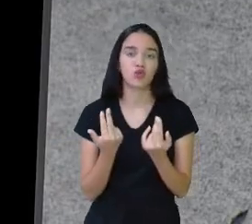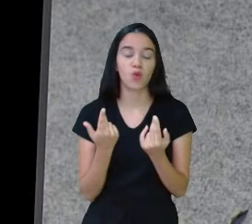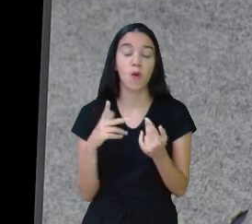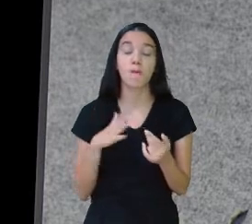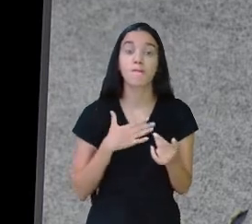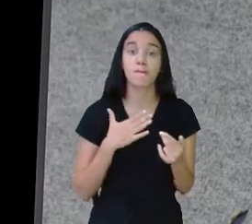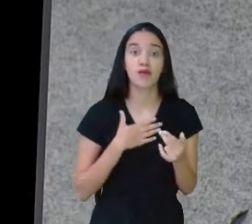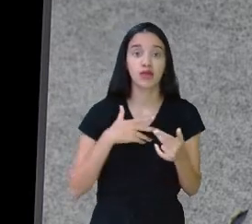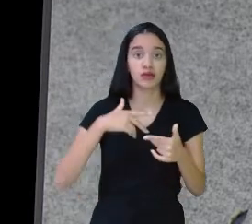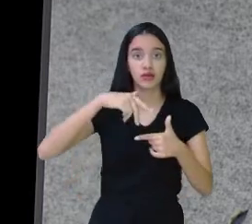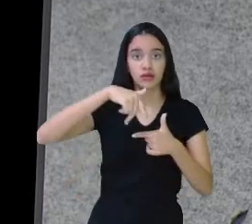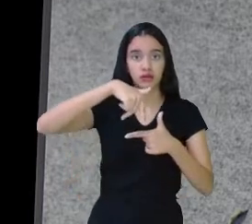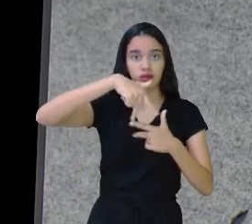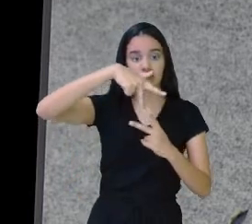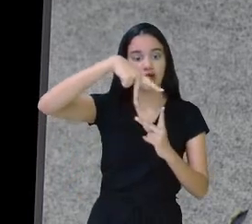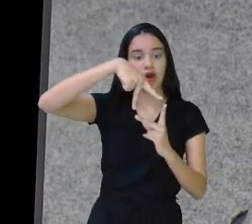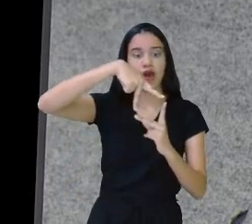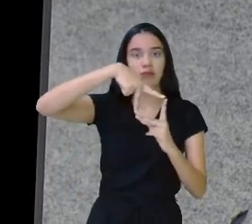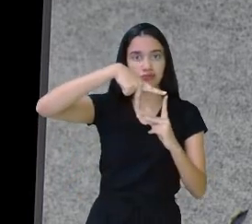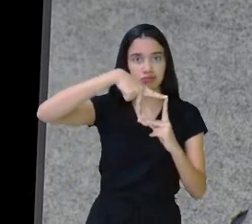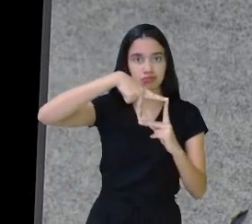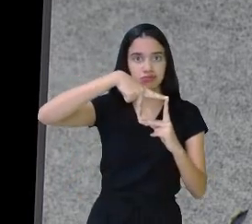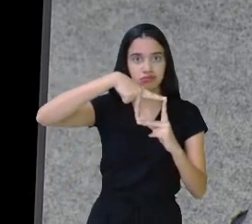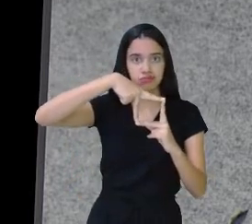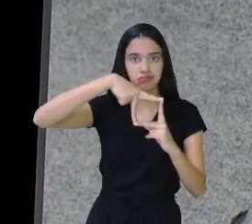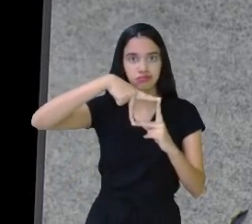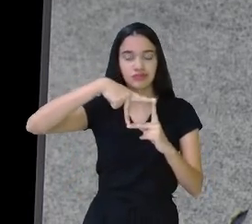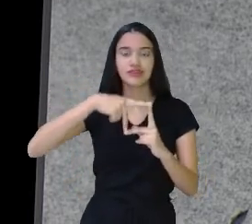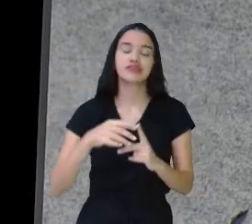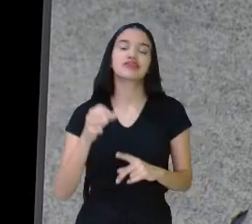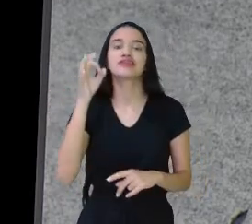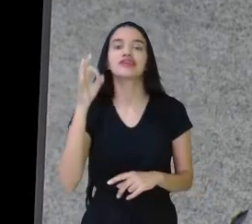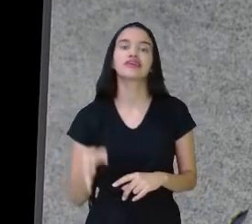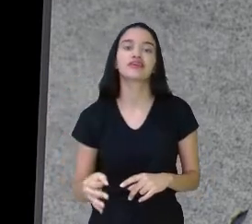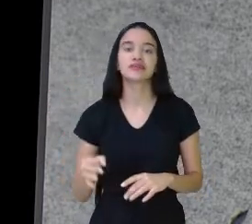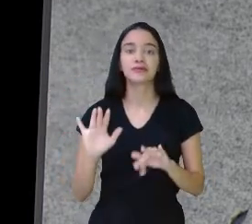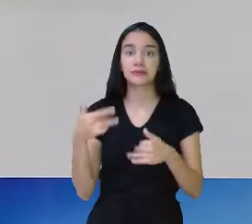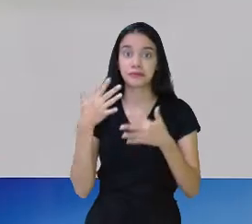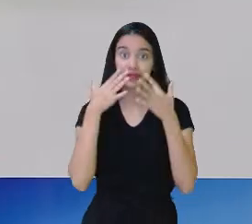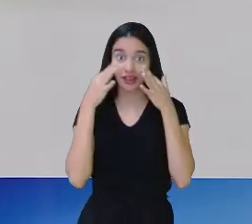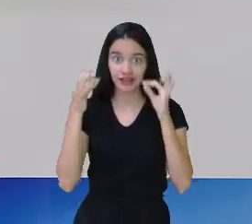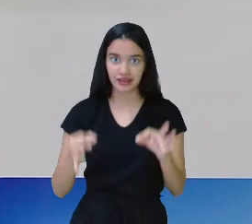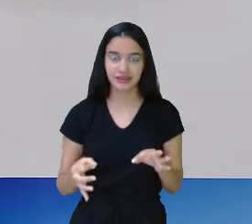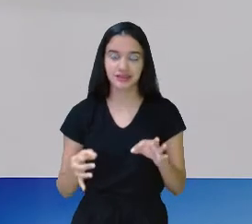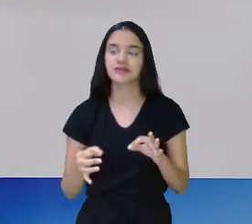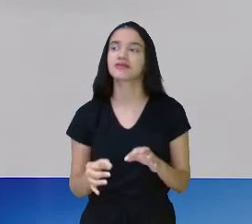ele precisa ter lados iguais, certo? Presta atenção nisso.